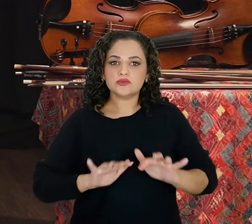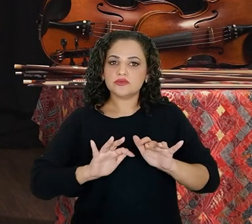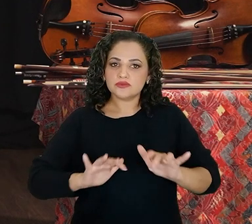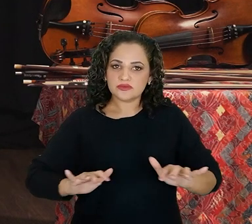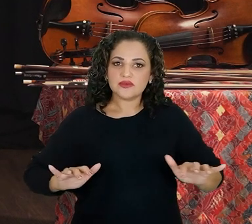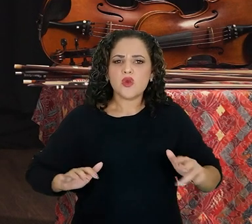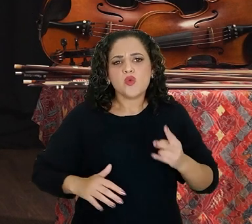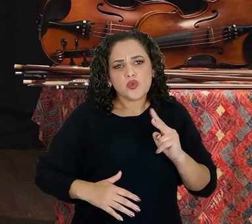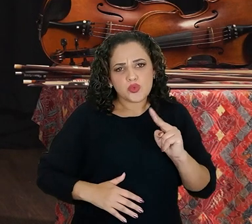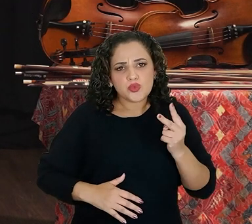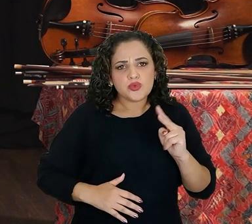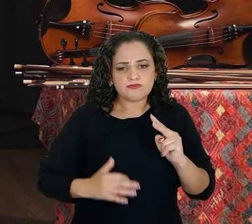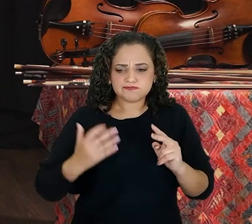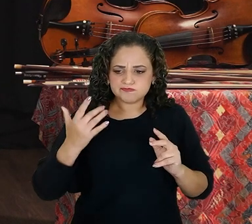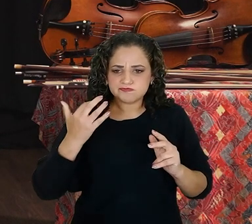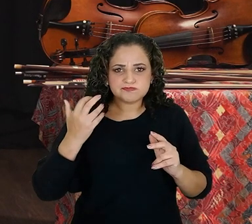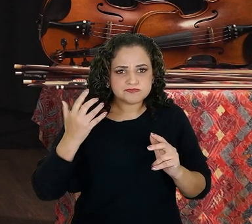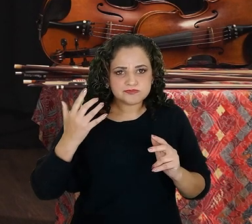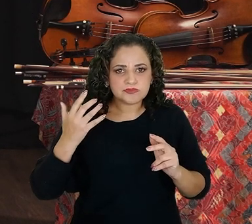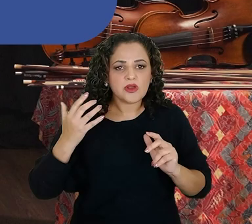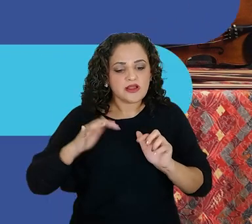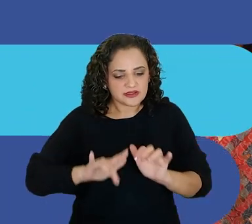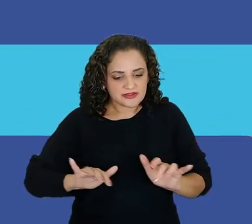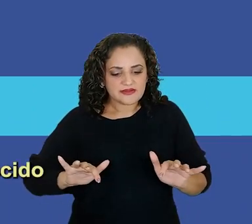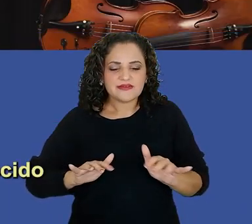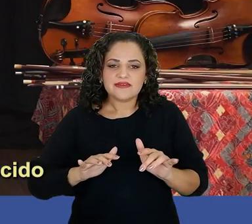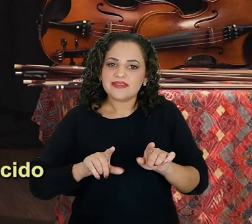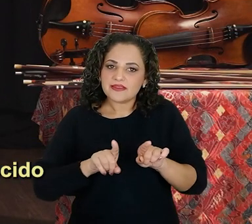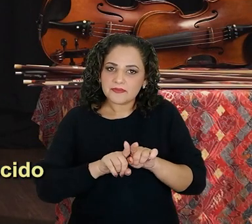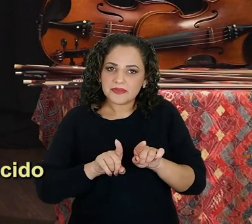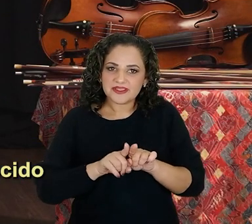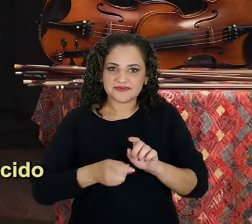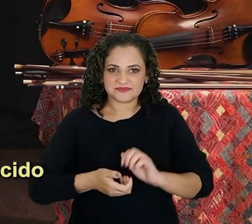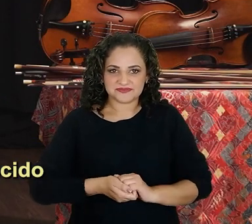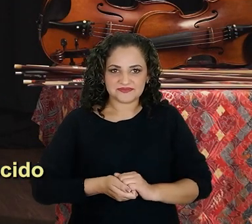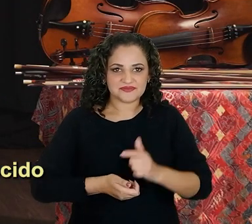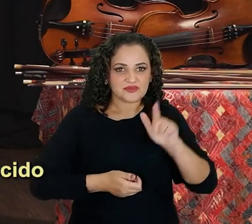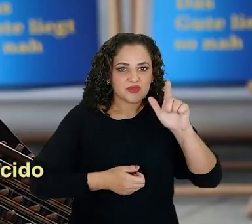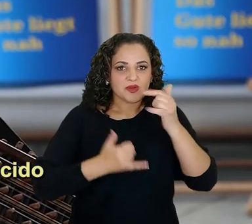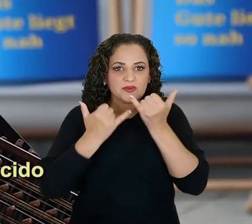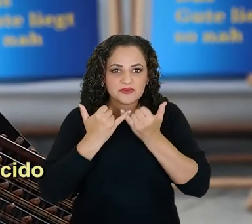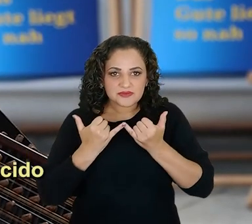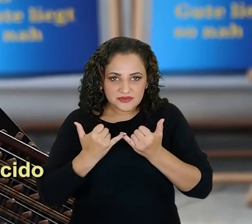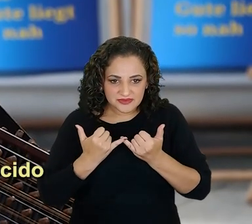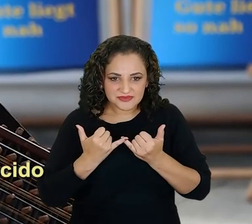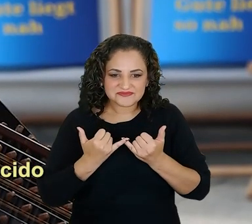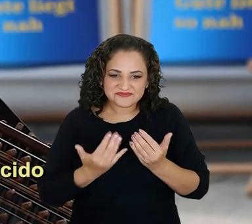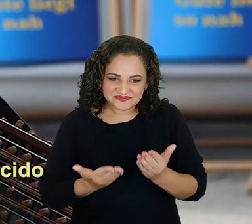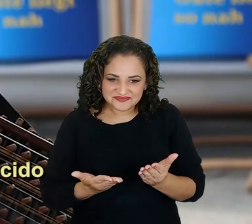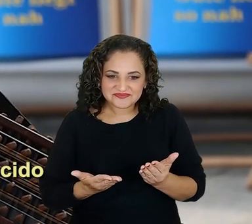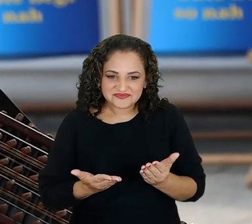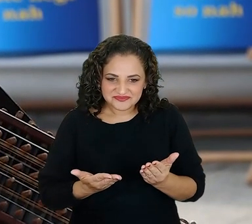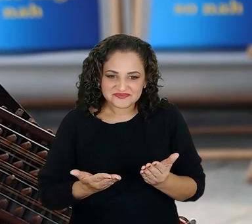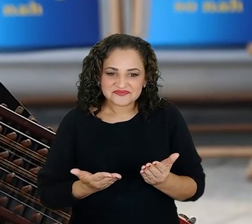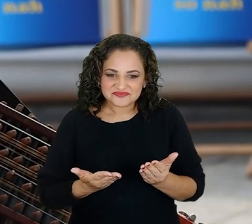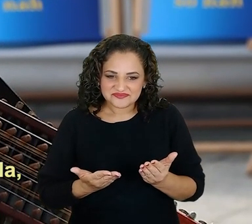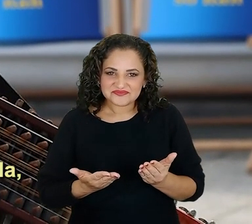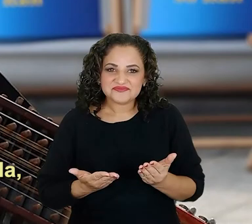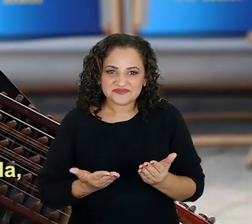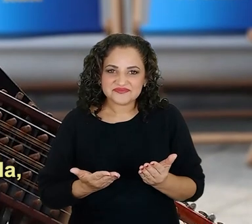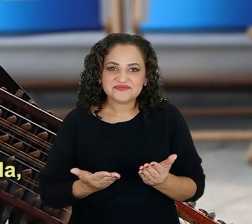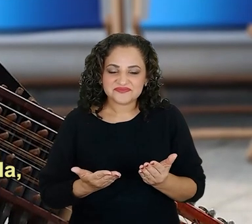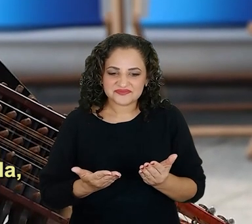e aperta a corda que faz esse mecanismo tem um outro instrumento que é parecido também que é a niquellapa que ele